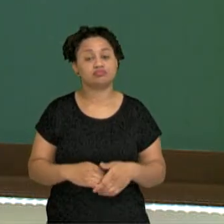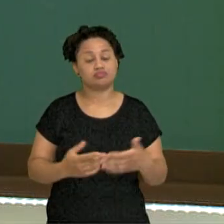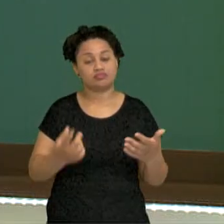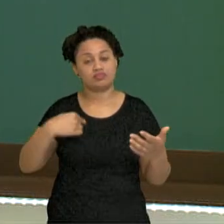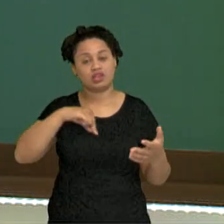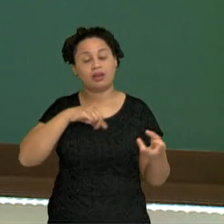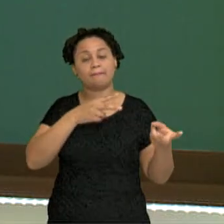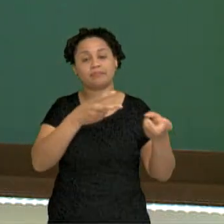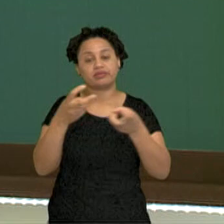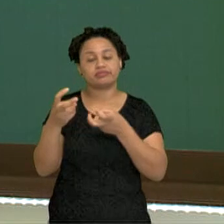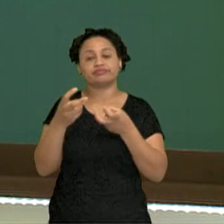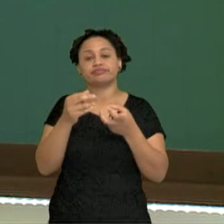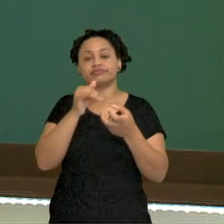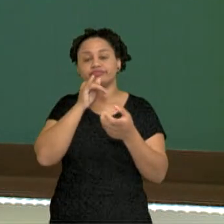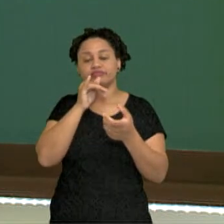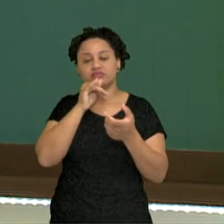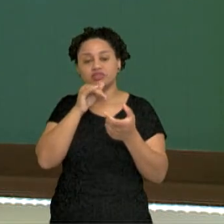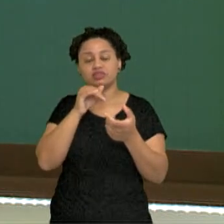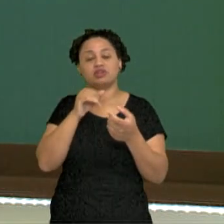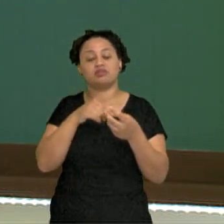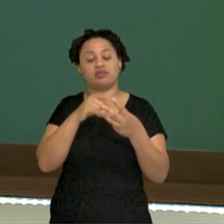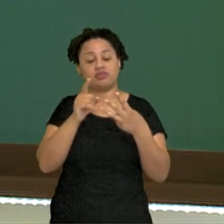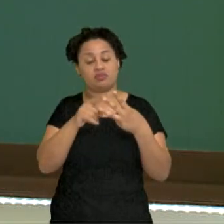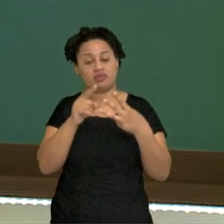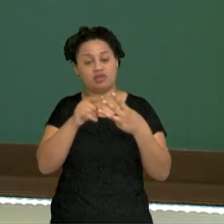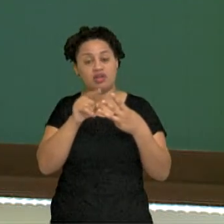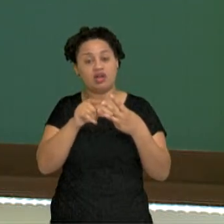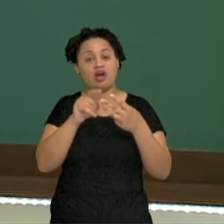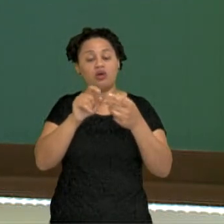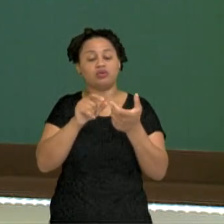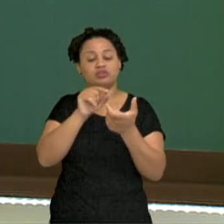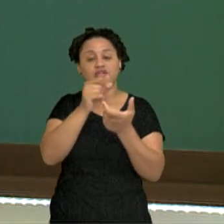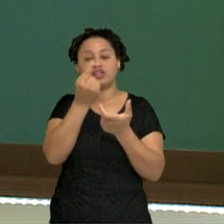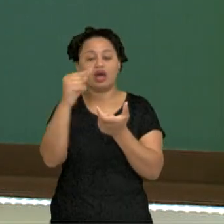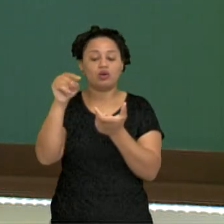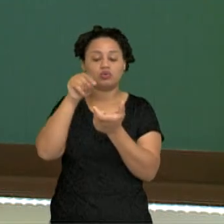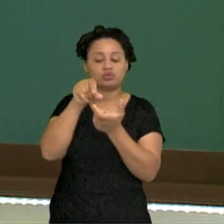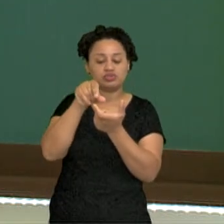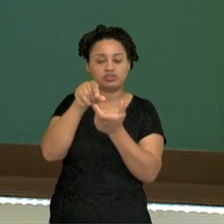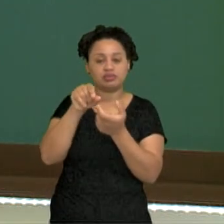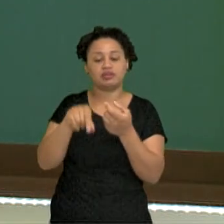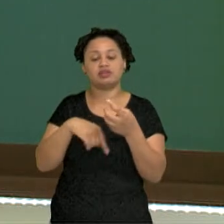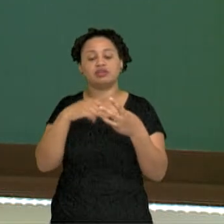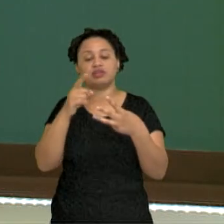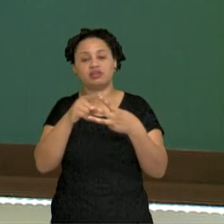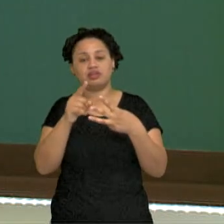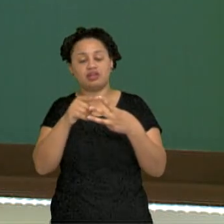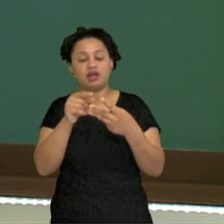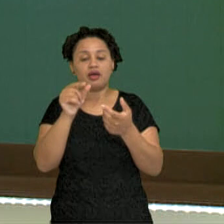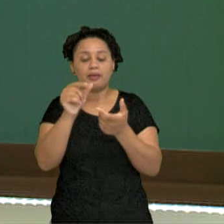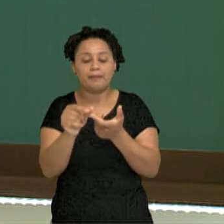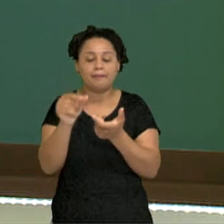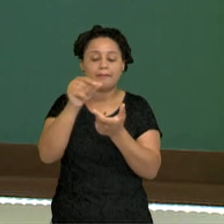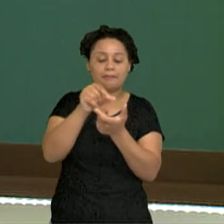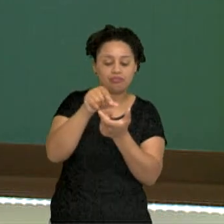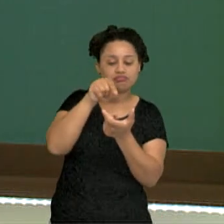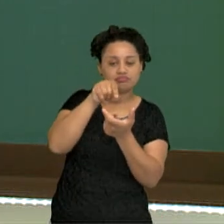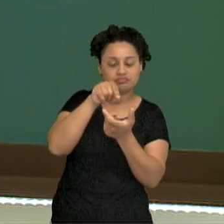percebemos lá, por exemplo, oxítonas eram acentuadas na última sílaba, paroxítona na penúltima